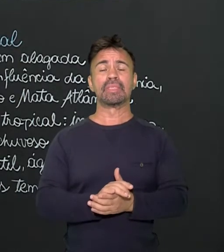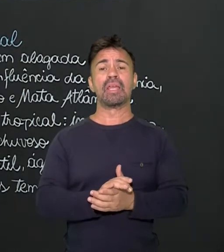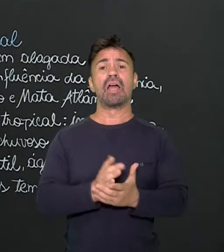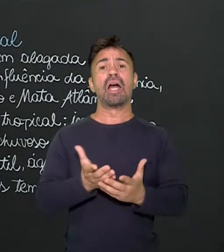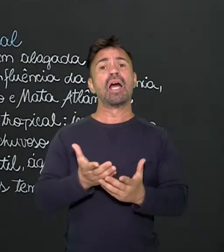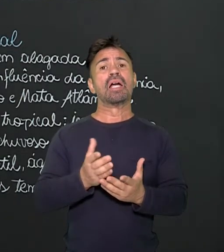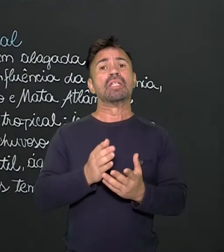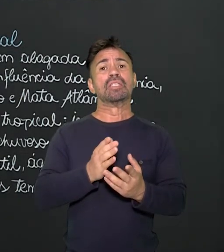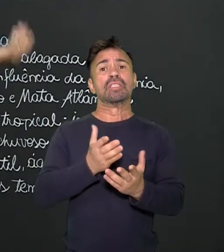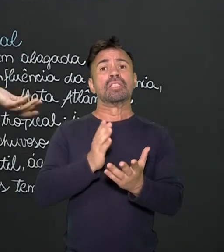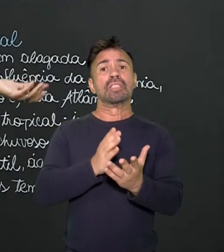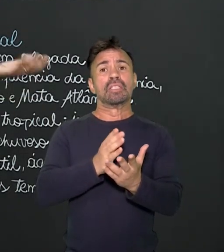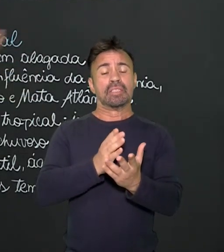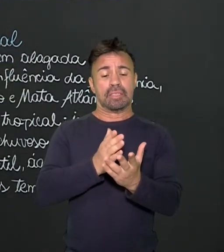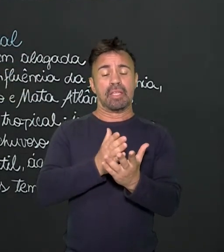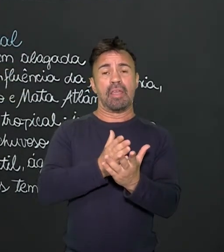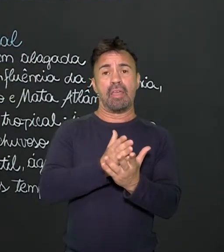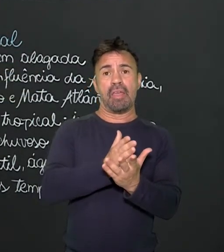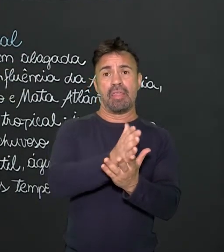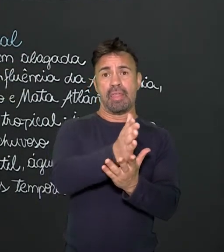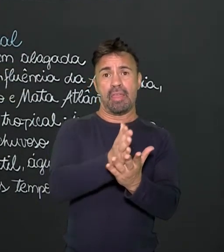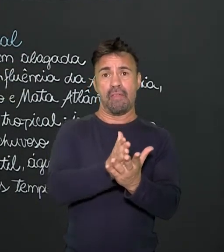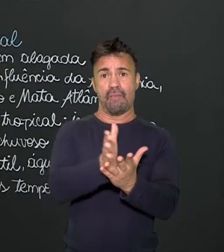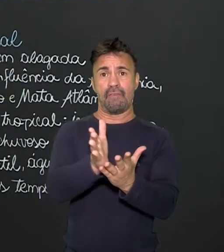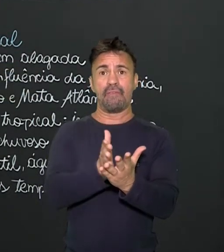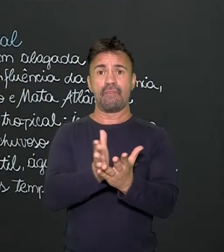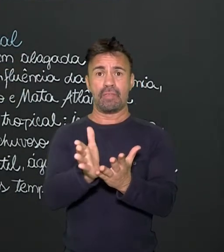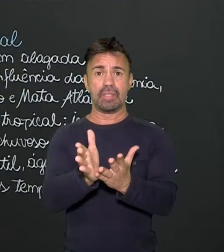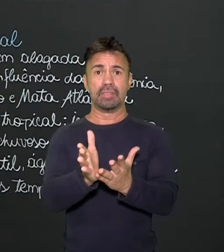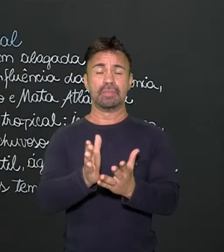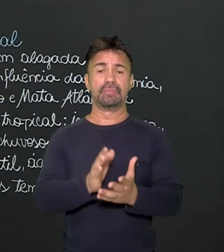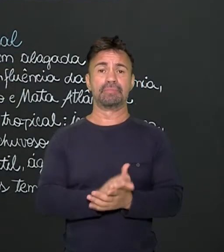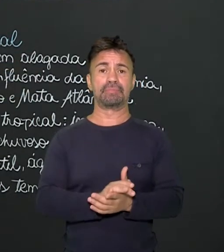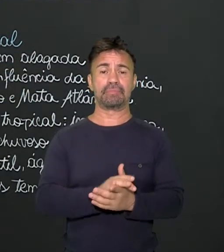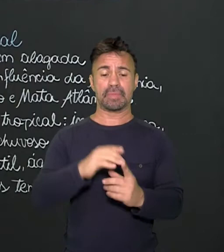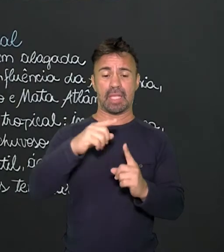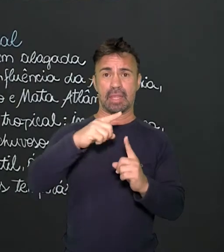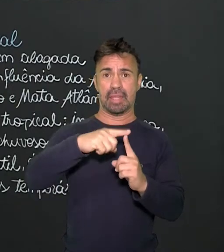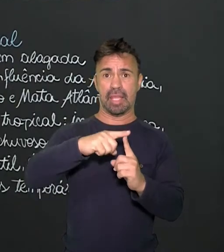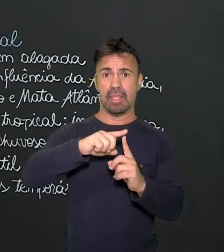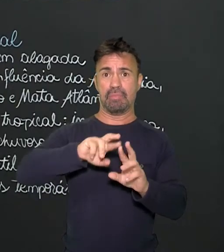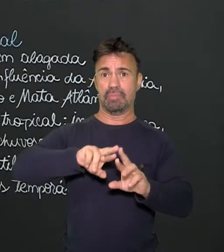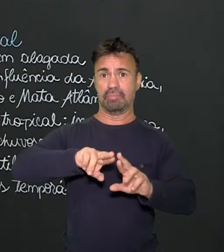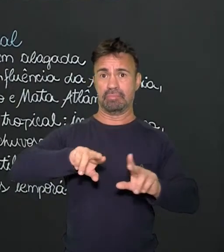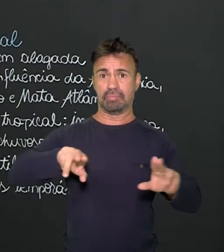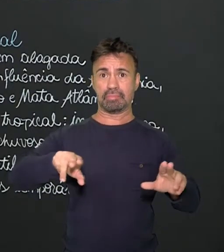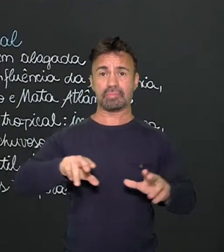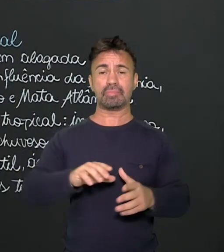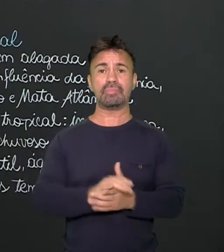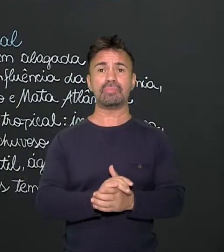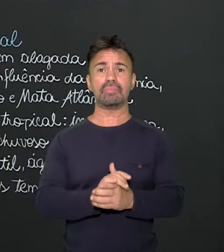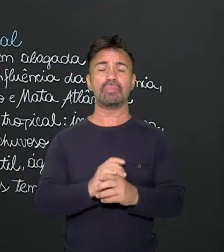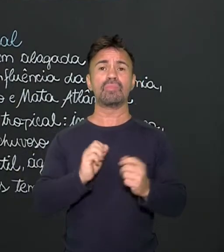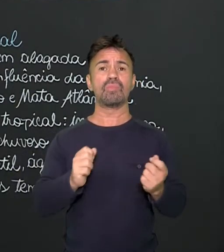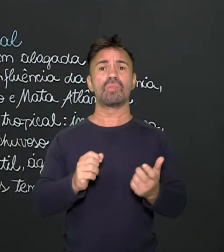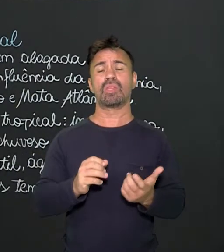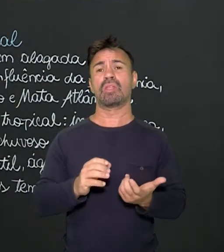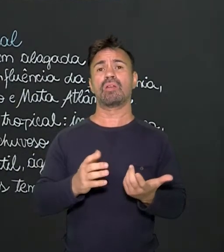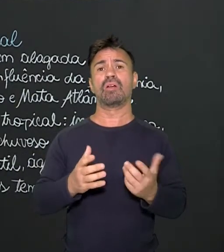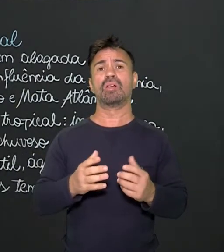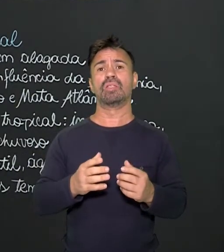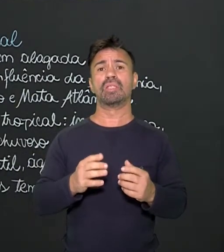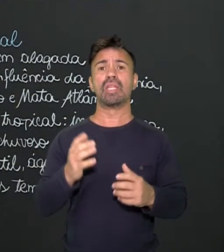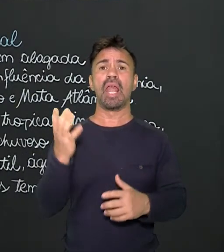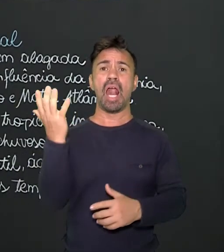a gente divide, assim, de um modo geral, dentre essas várias fitofisionomias, esses vários tipos, como eu coloquei aqui, a gente pode dividir